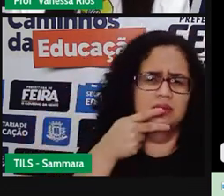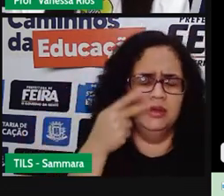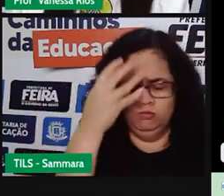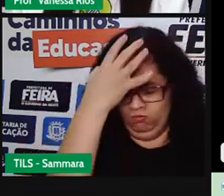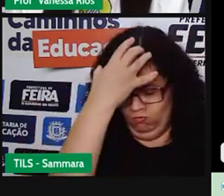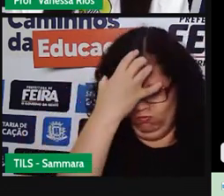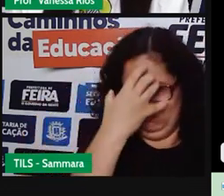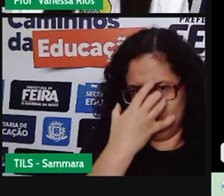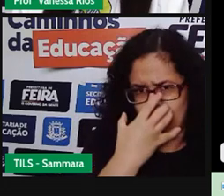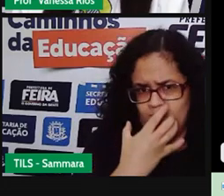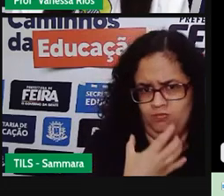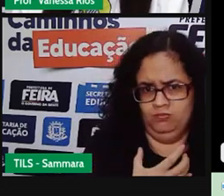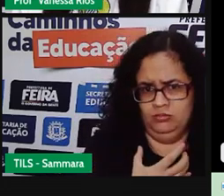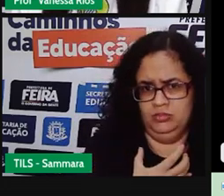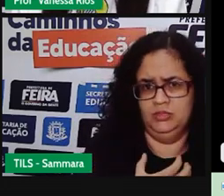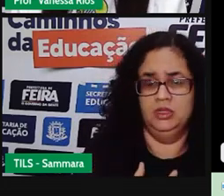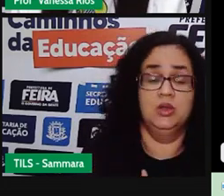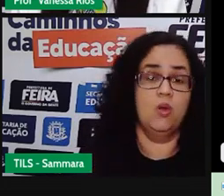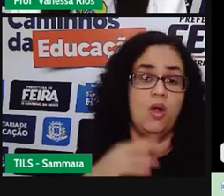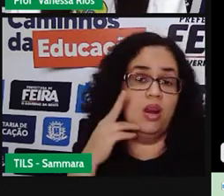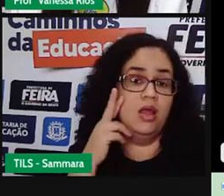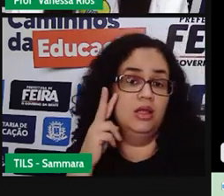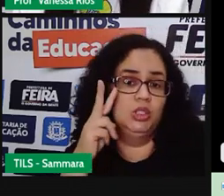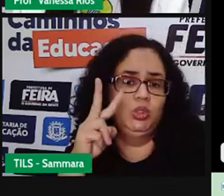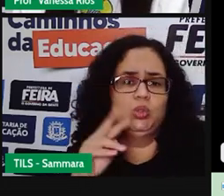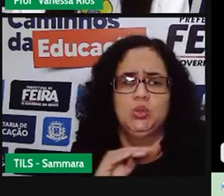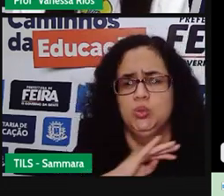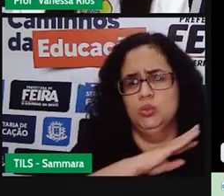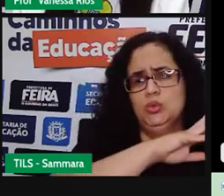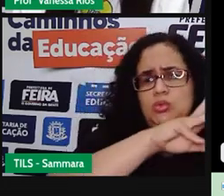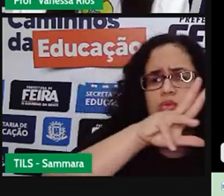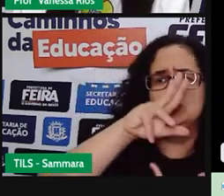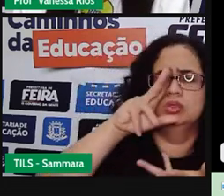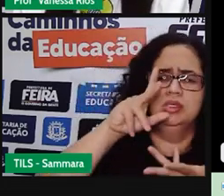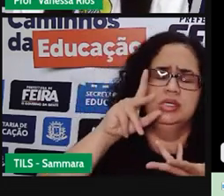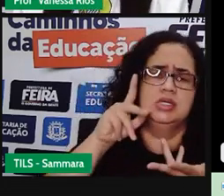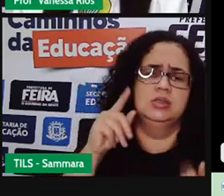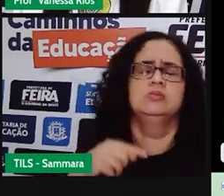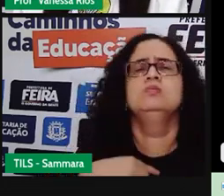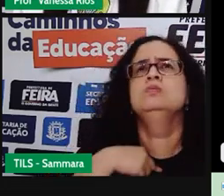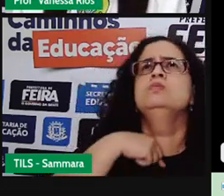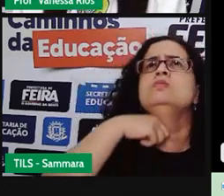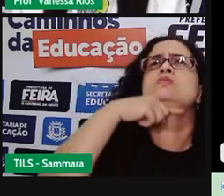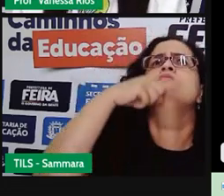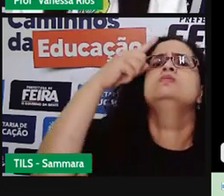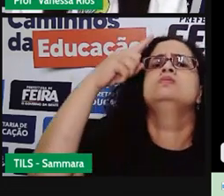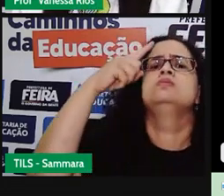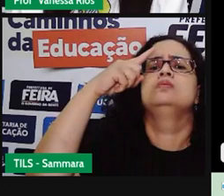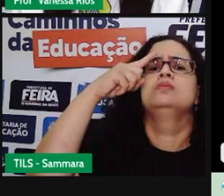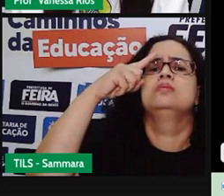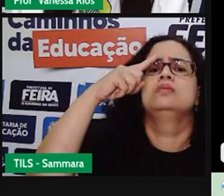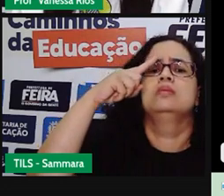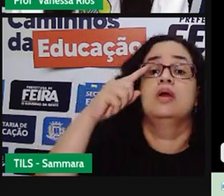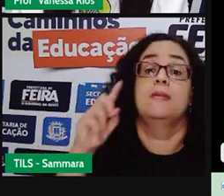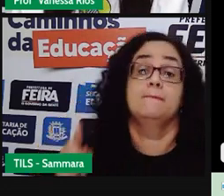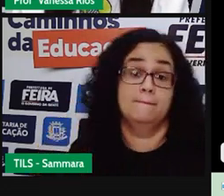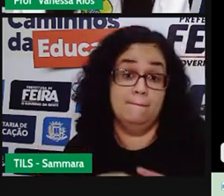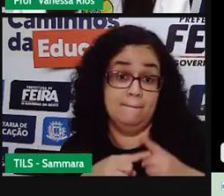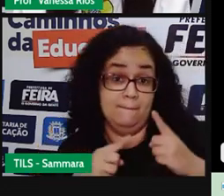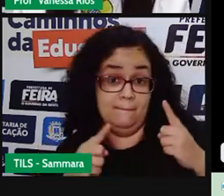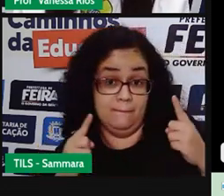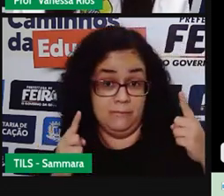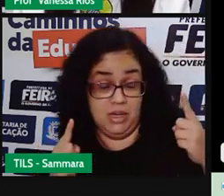o queixo levantado. Mas se formiga falasse e me visse lá do chão, ia dizer